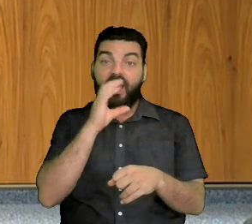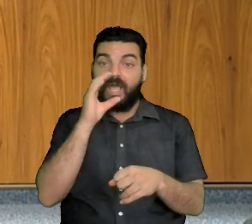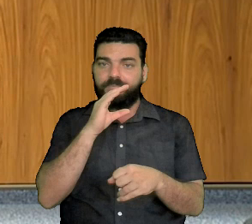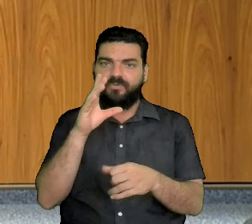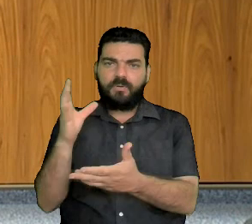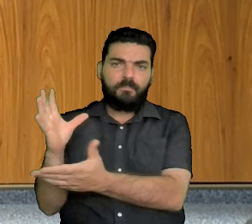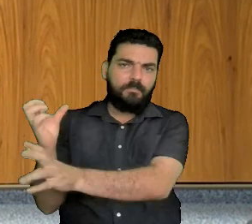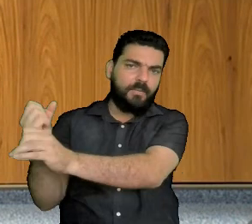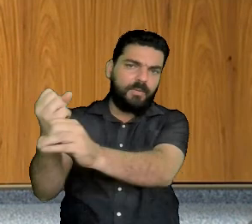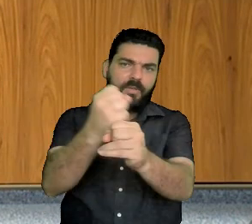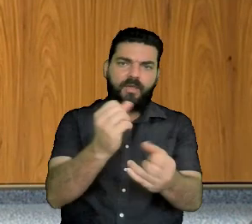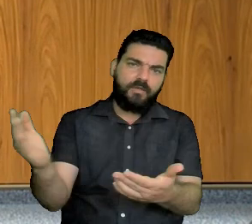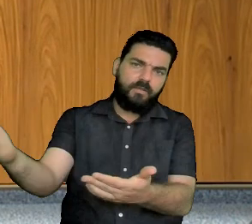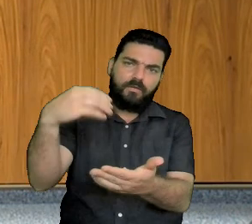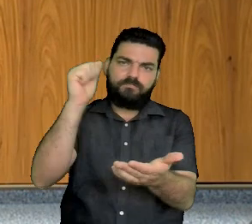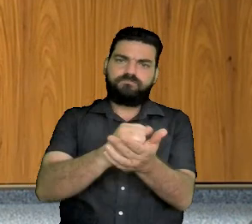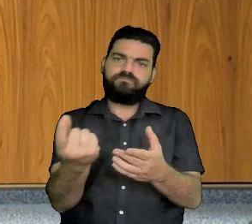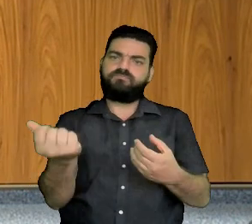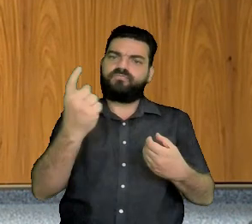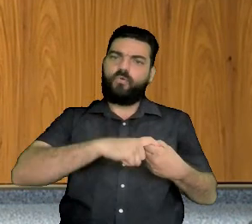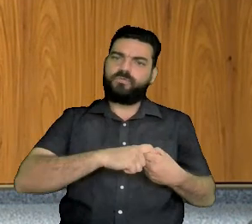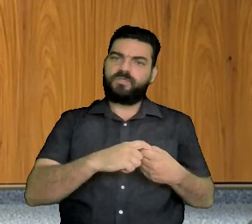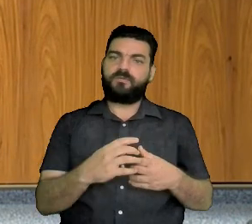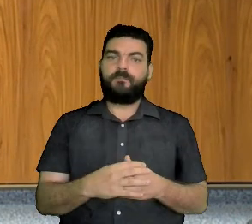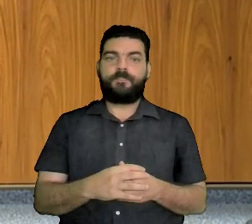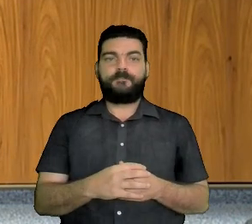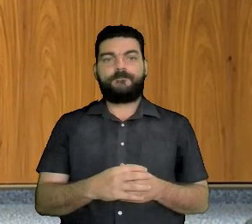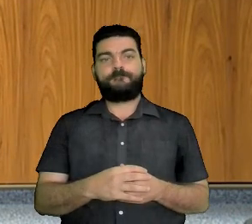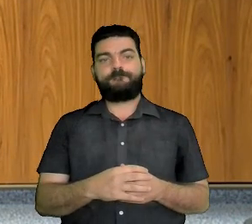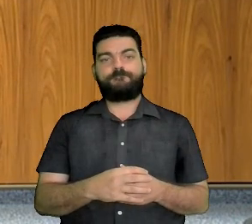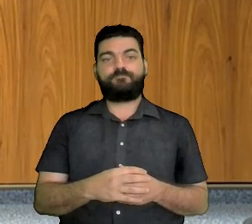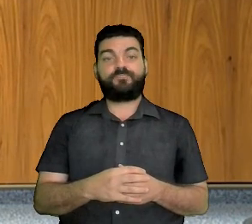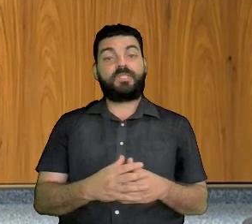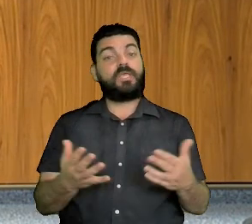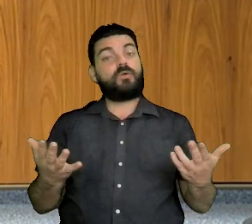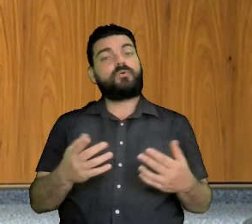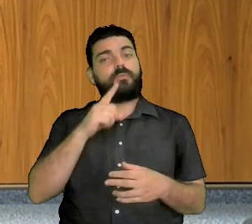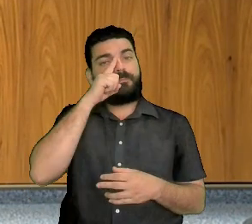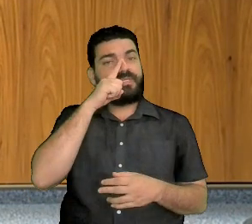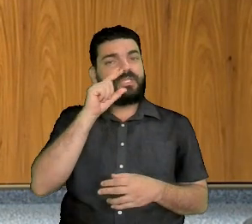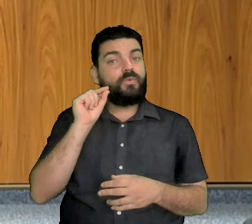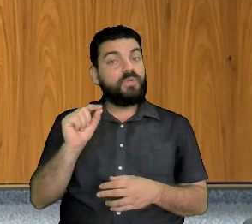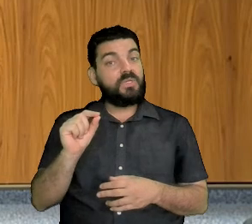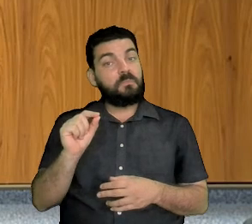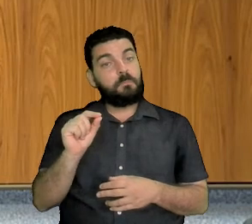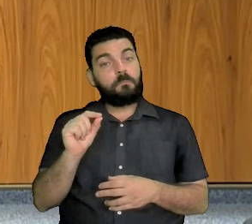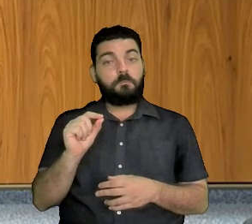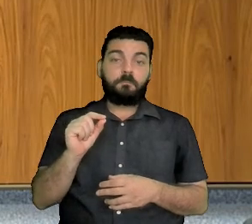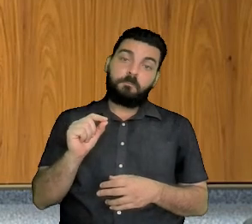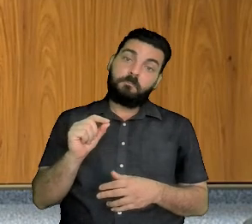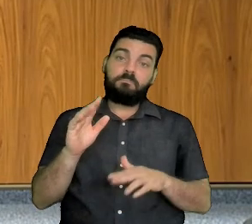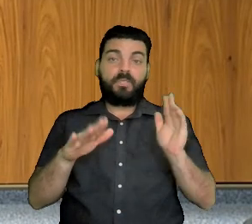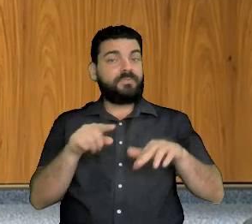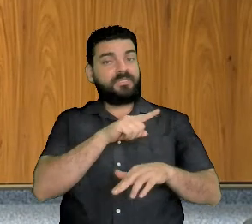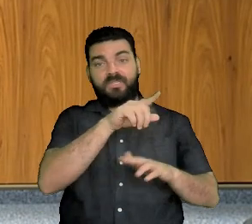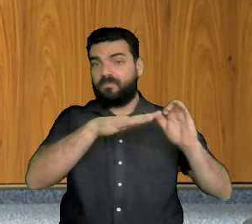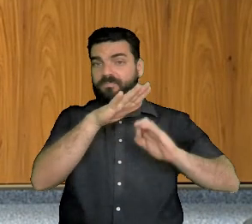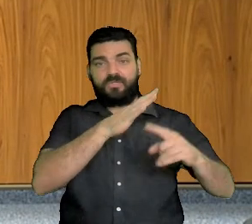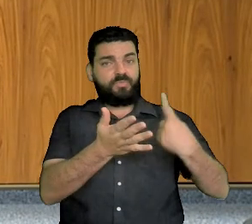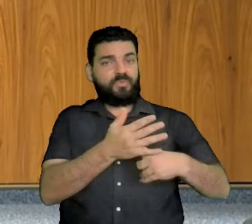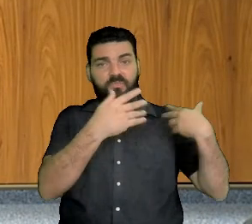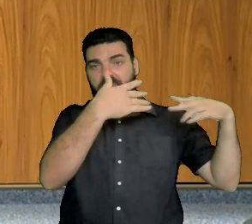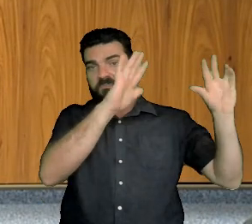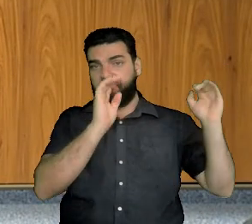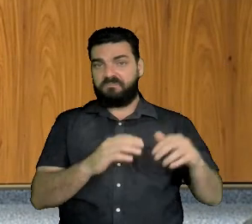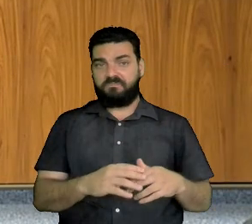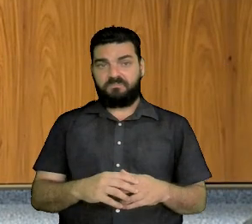de ativos. E o risco do acordo de leniência ele fica, de certa forma, com a empresa que celebrou o acordo.